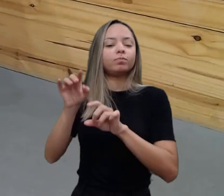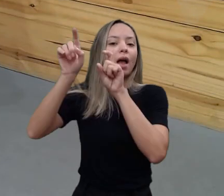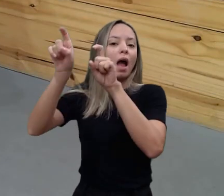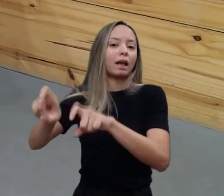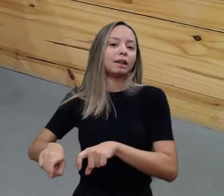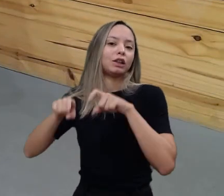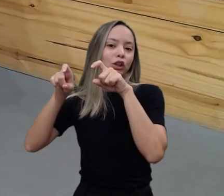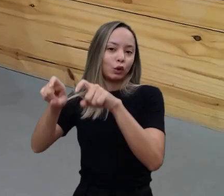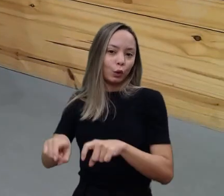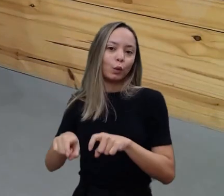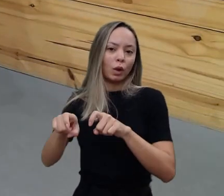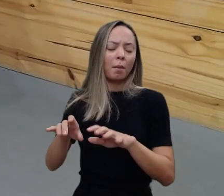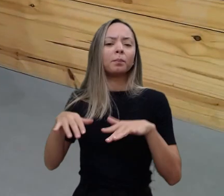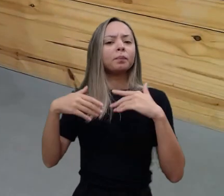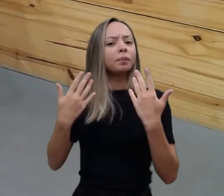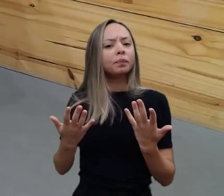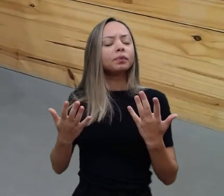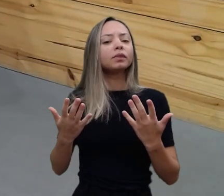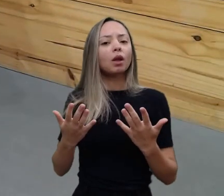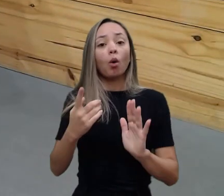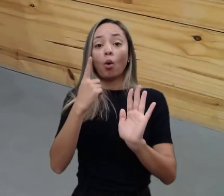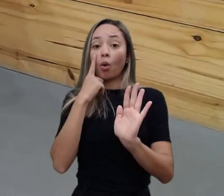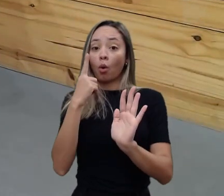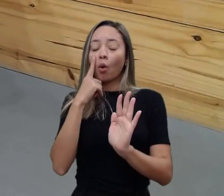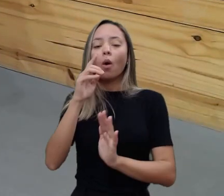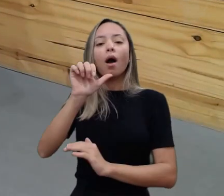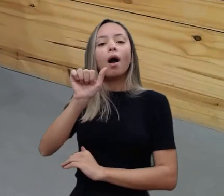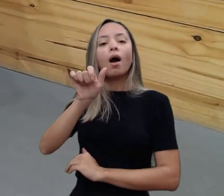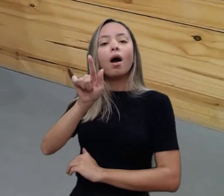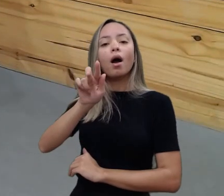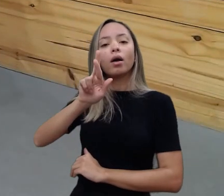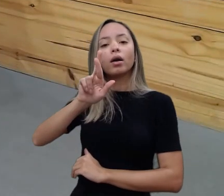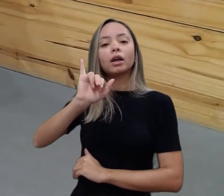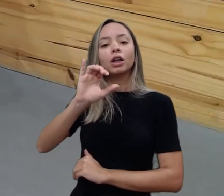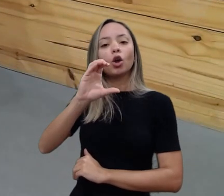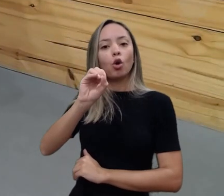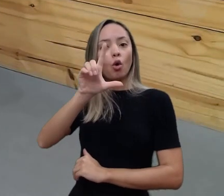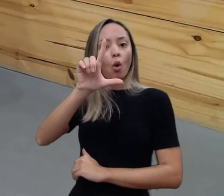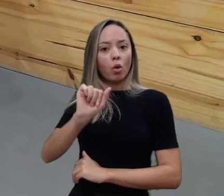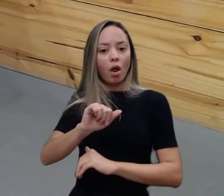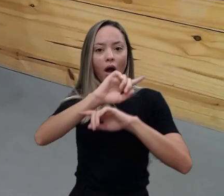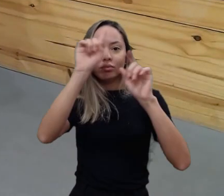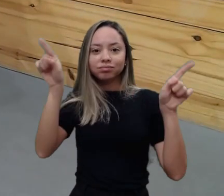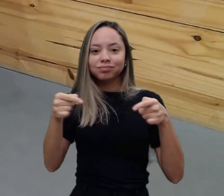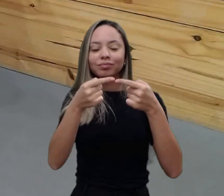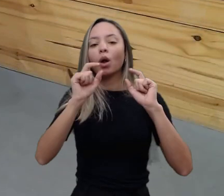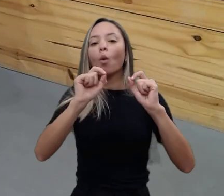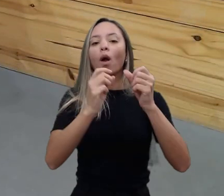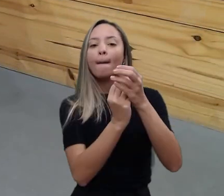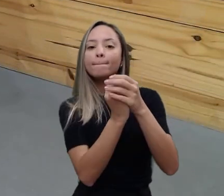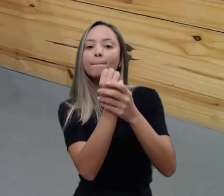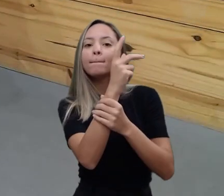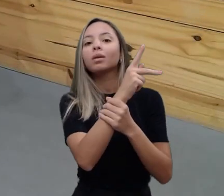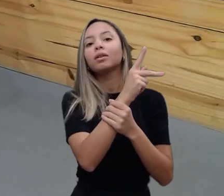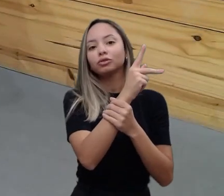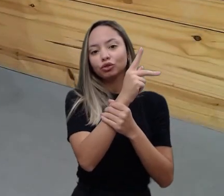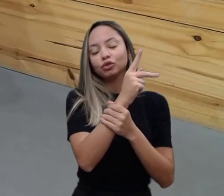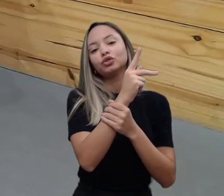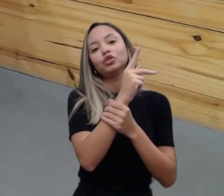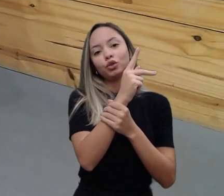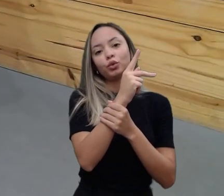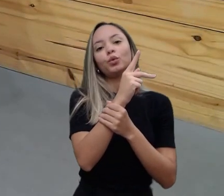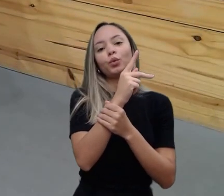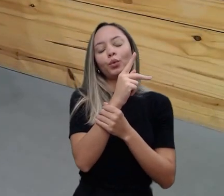com a pecuária, né? E a diferença, a produção agrícola está ligada ao plantio, à colheita,